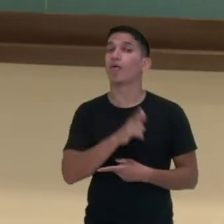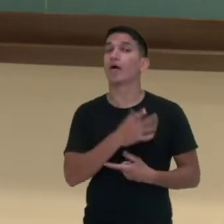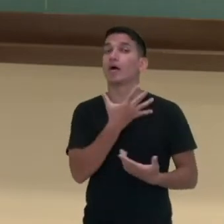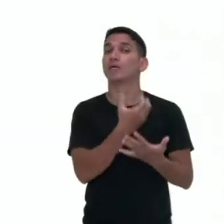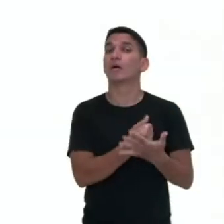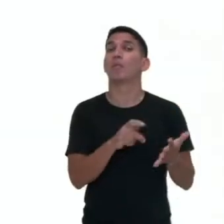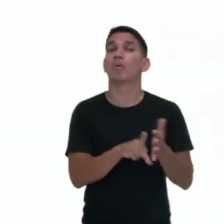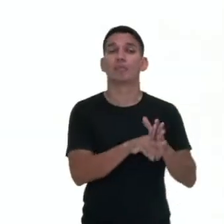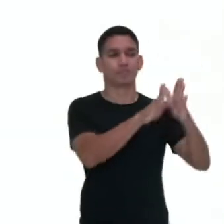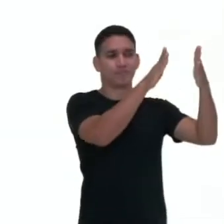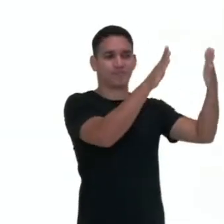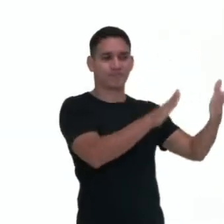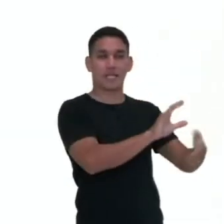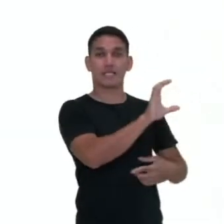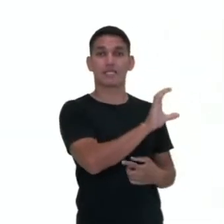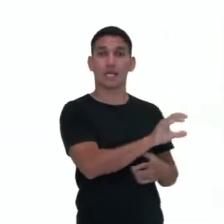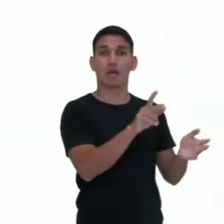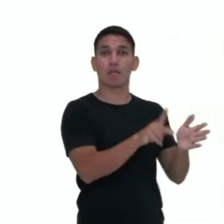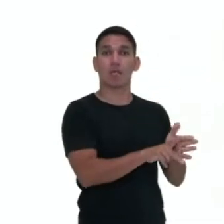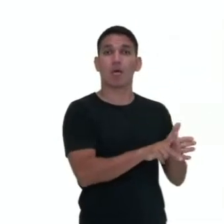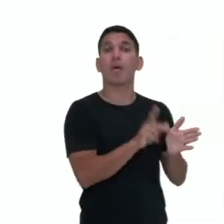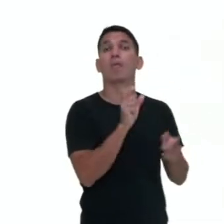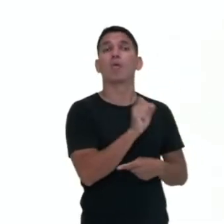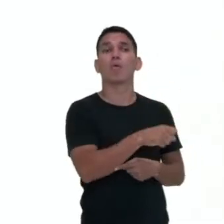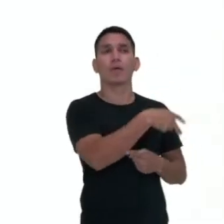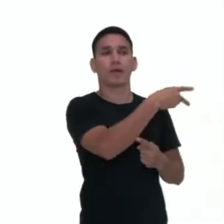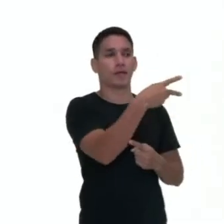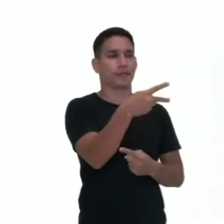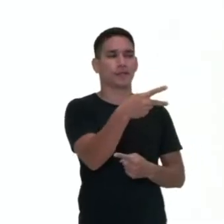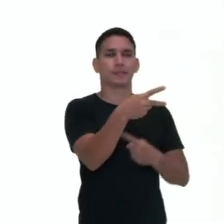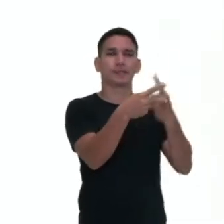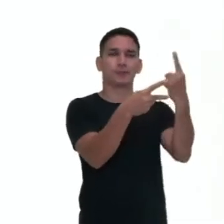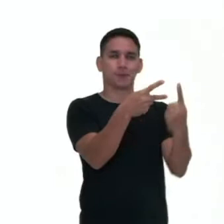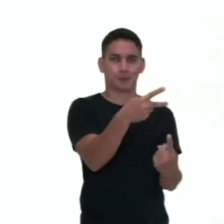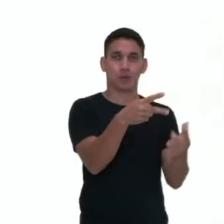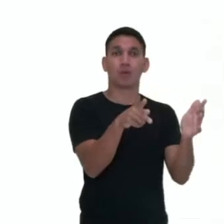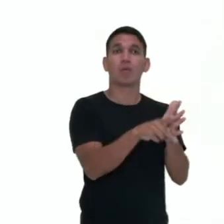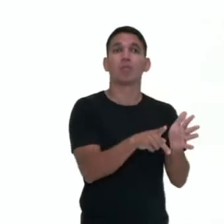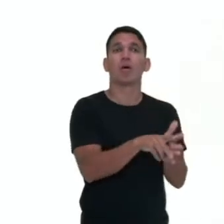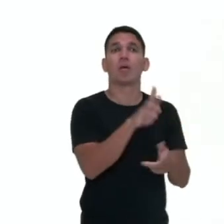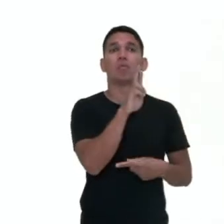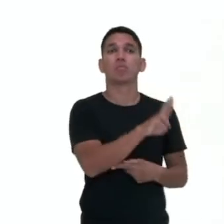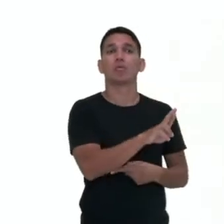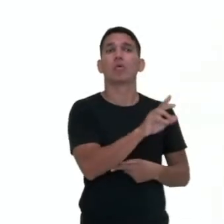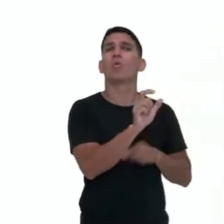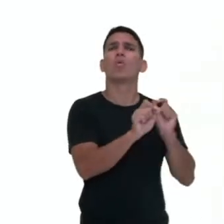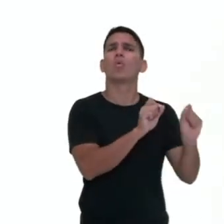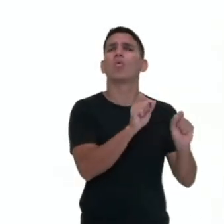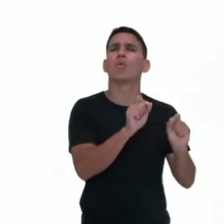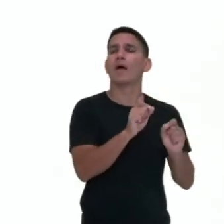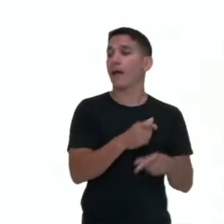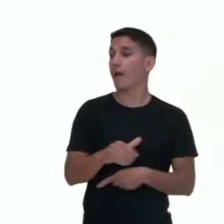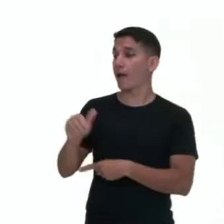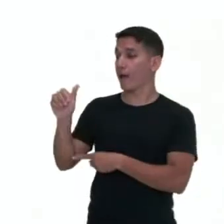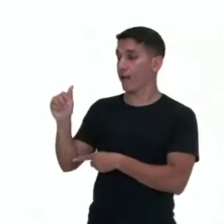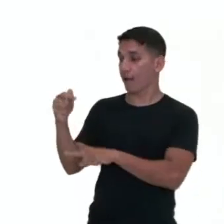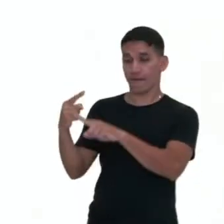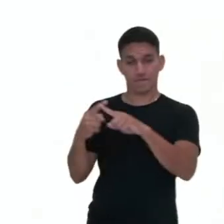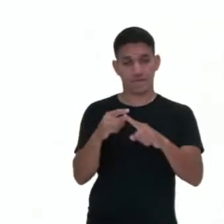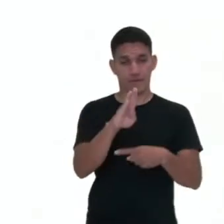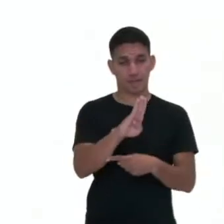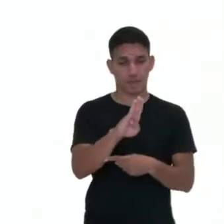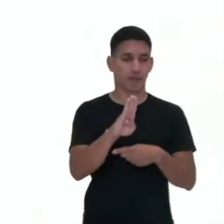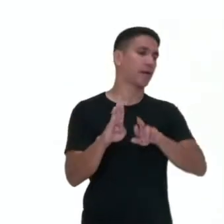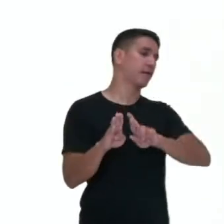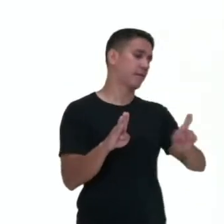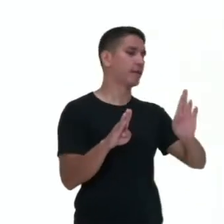matriz C, de ordem 2 por 1, denominada matriz produto, de A por B, a qual indicamos